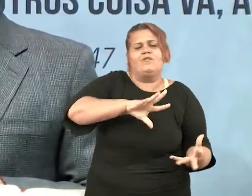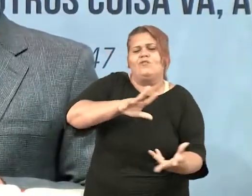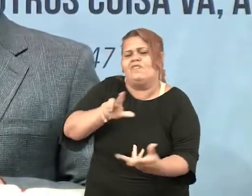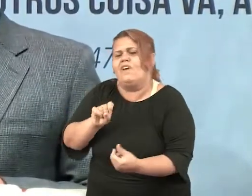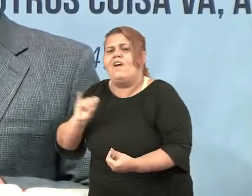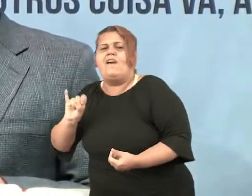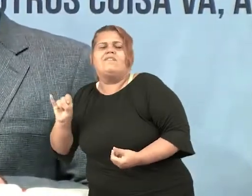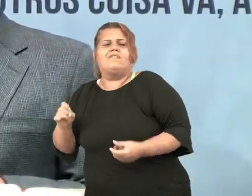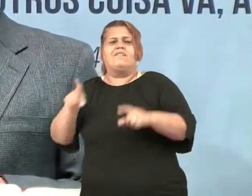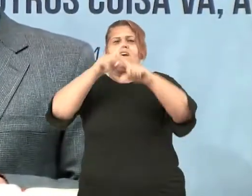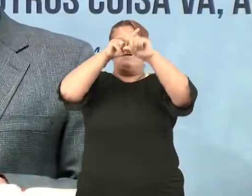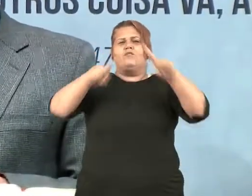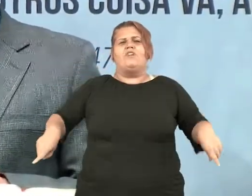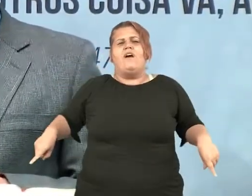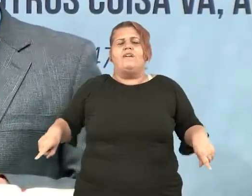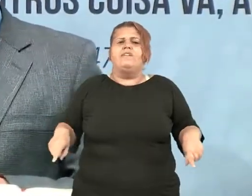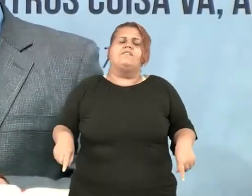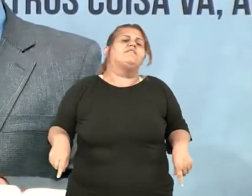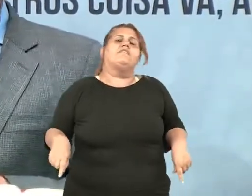adiadas.